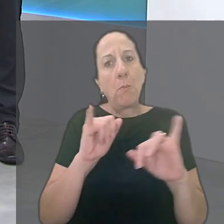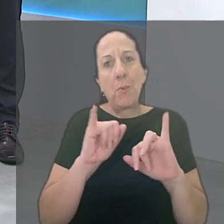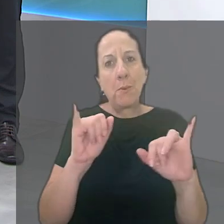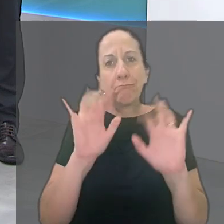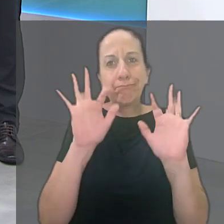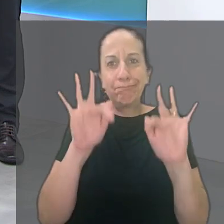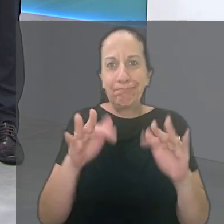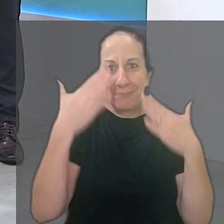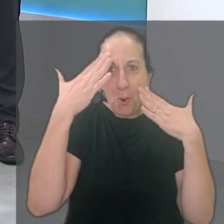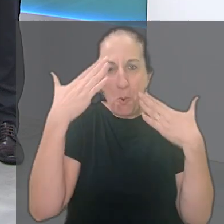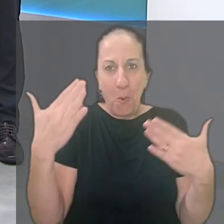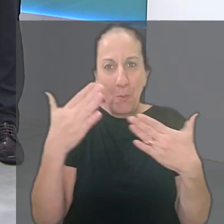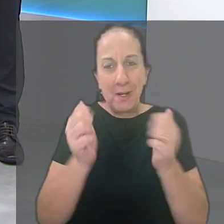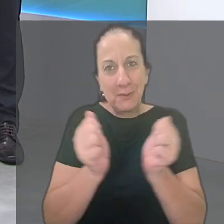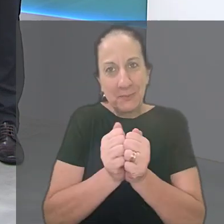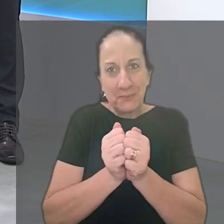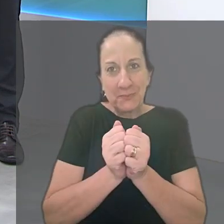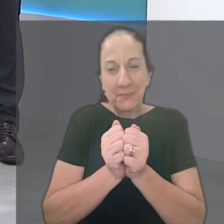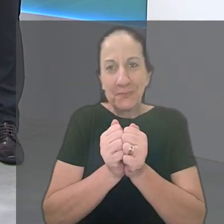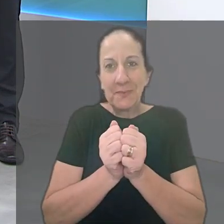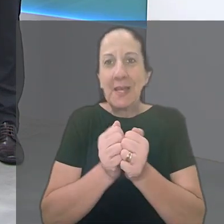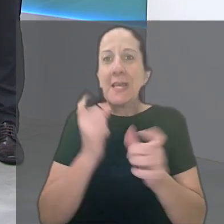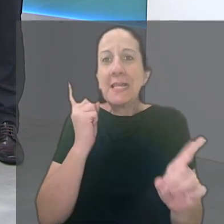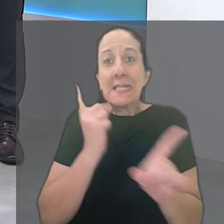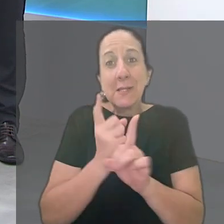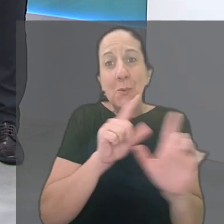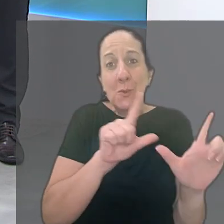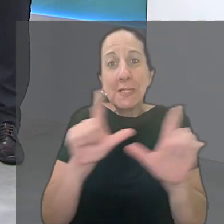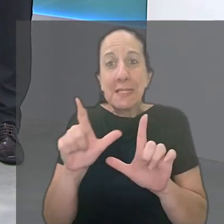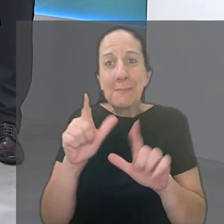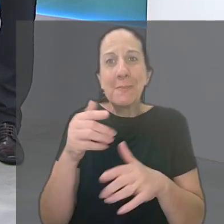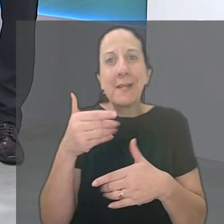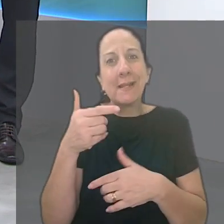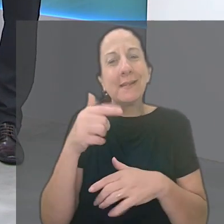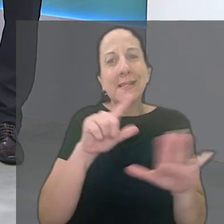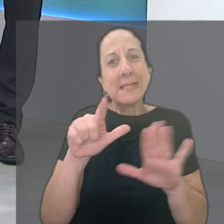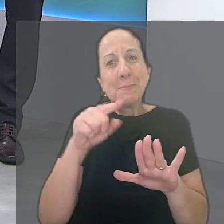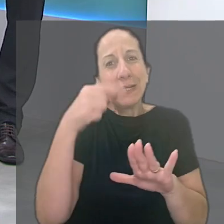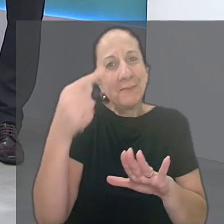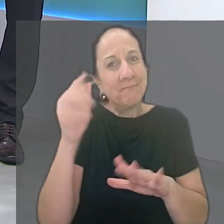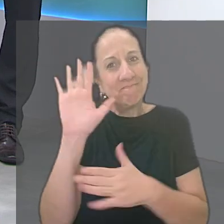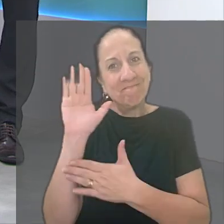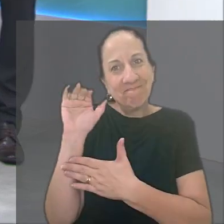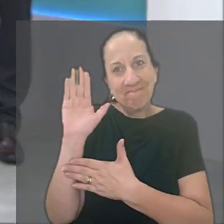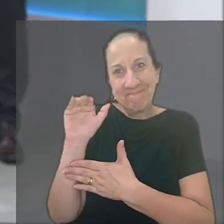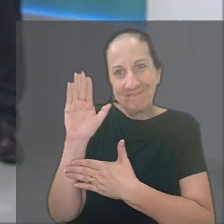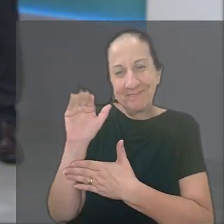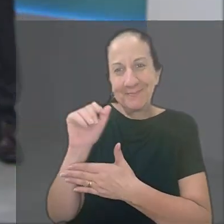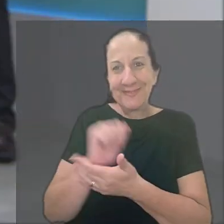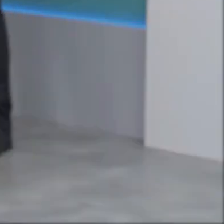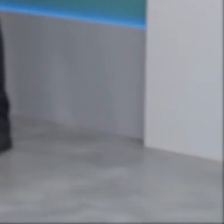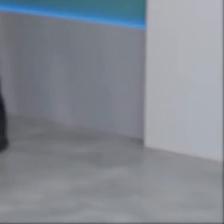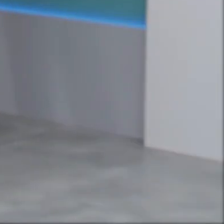Bom, o programa de hoje fica por aqui. Muito obrigado pela companhia. A gente se encontra na semana que vem. Tchau!